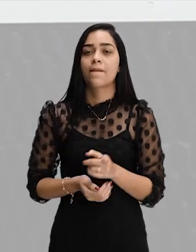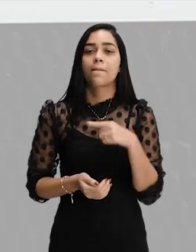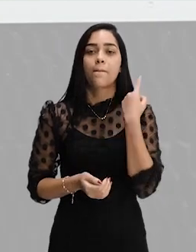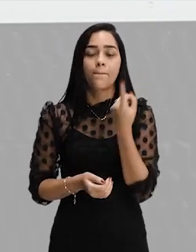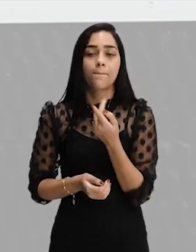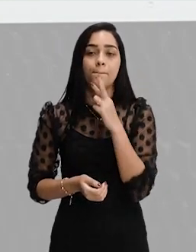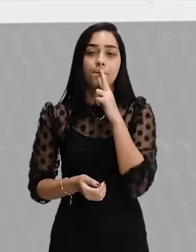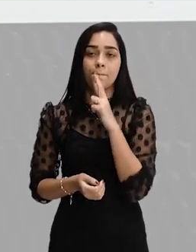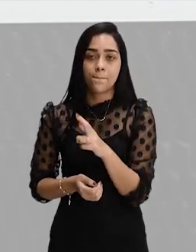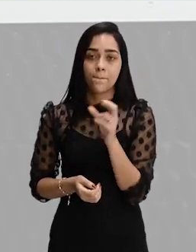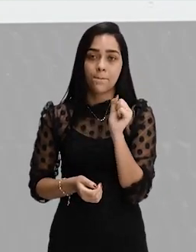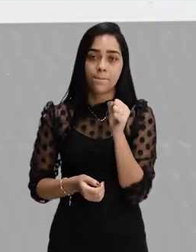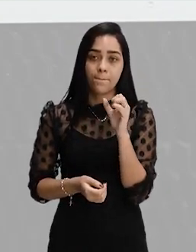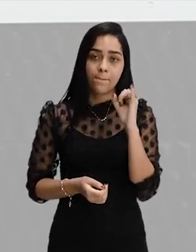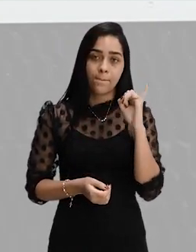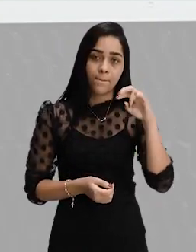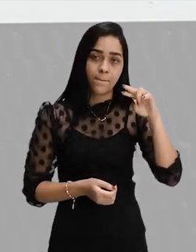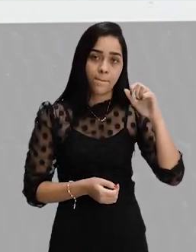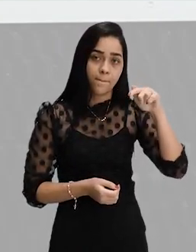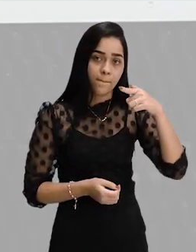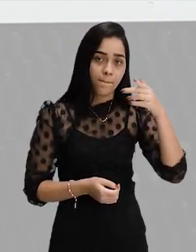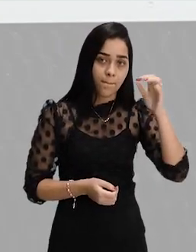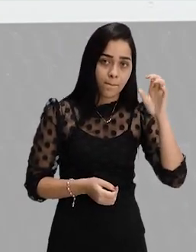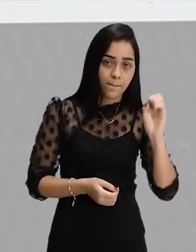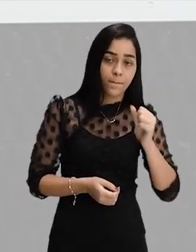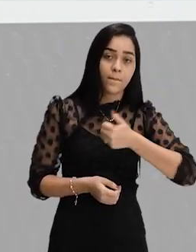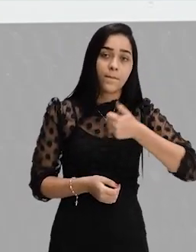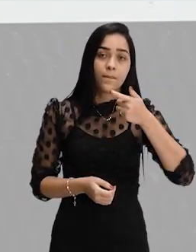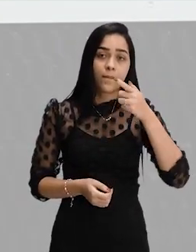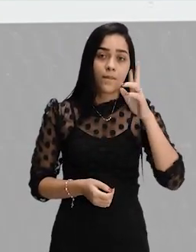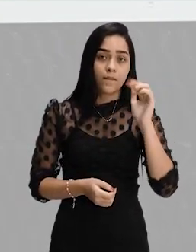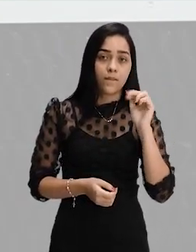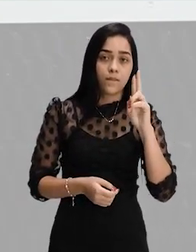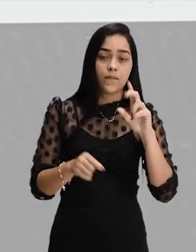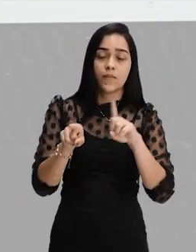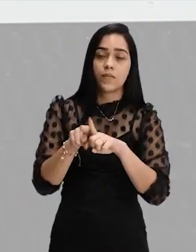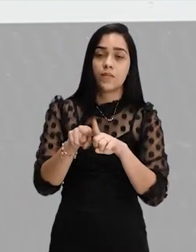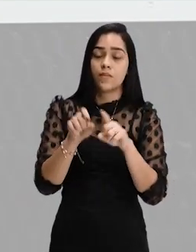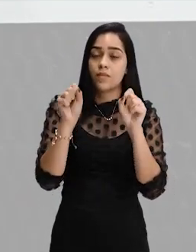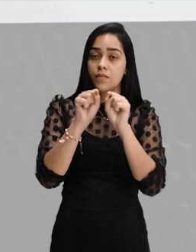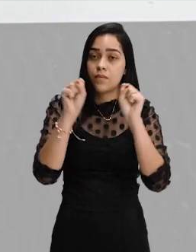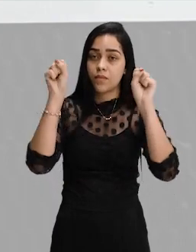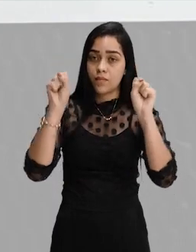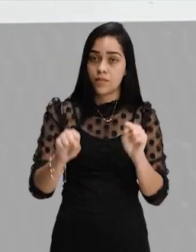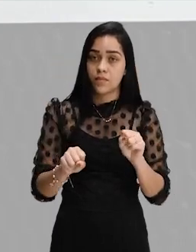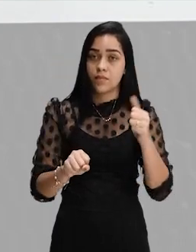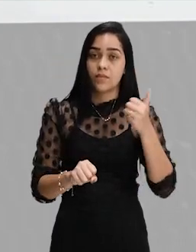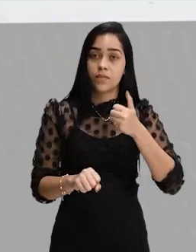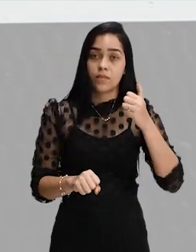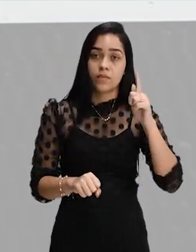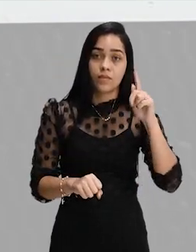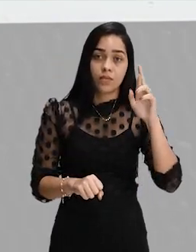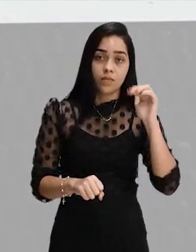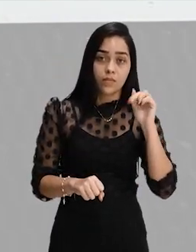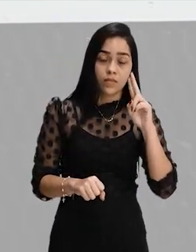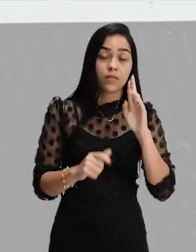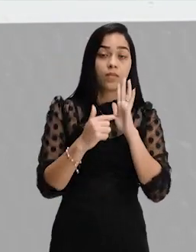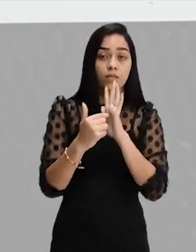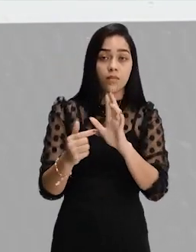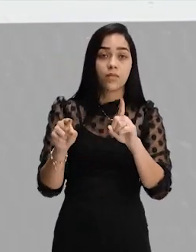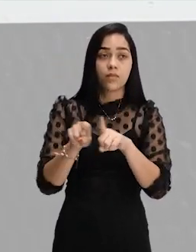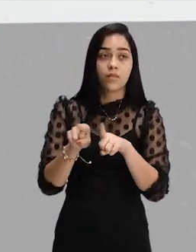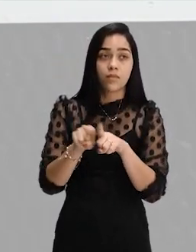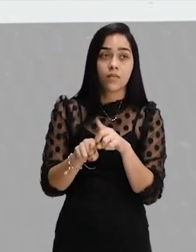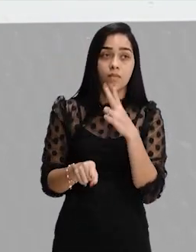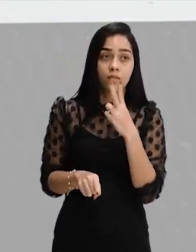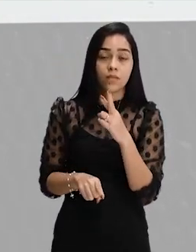gente resolve as inequações do primeiro grau e os sistemas de inequações do primeiro grau. Tá? Mostrei aí